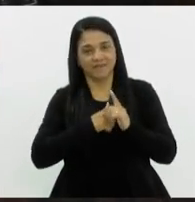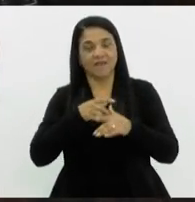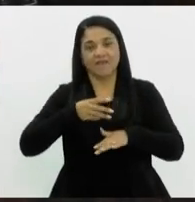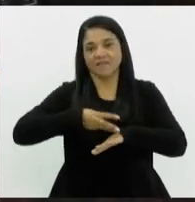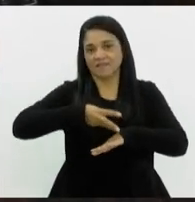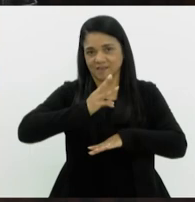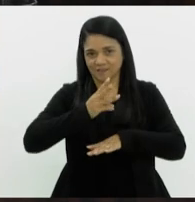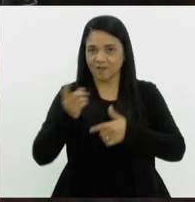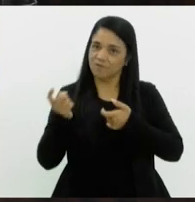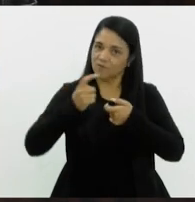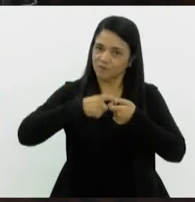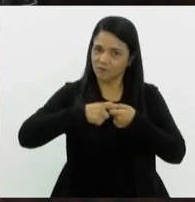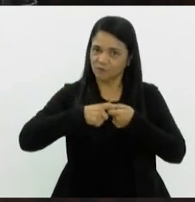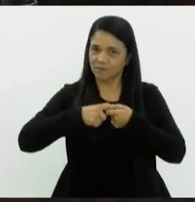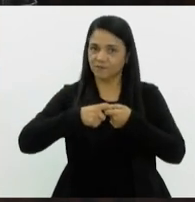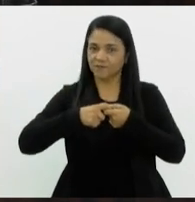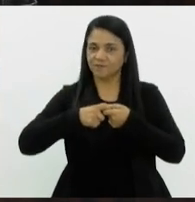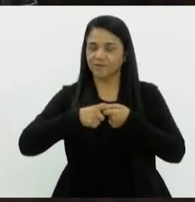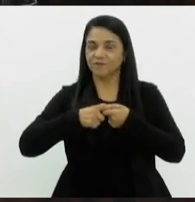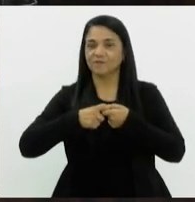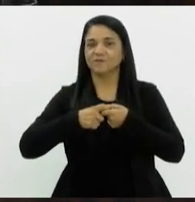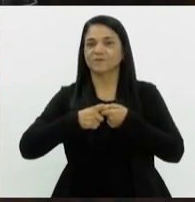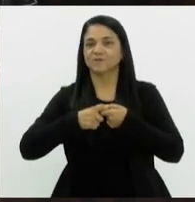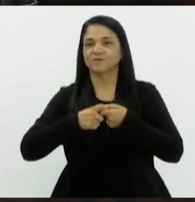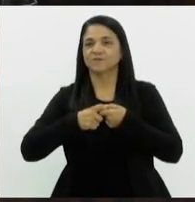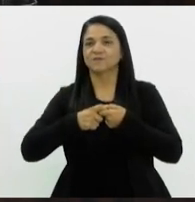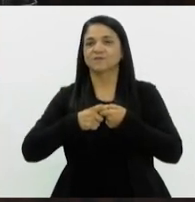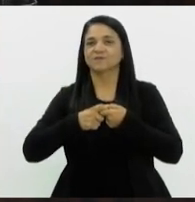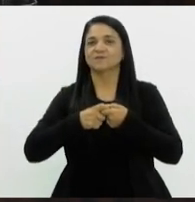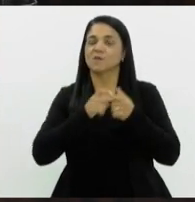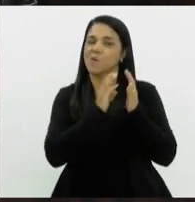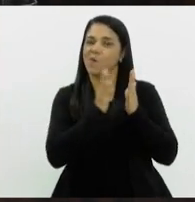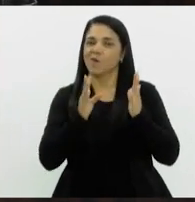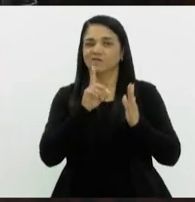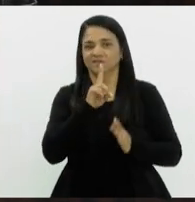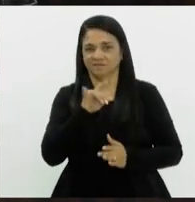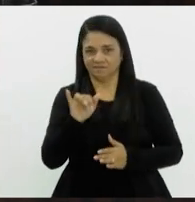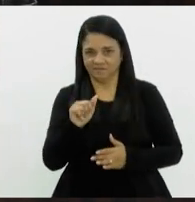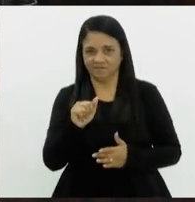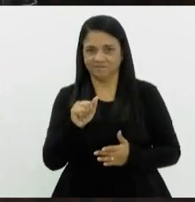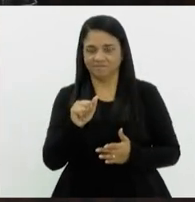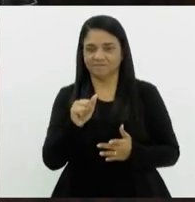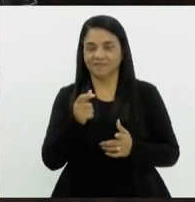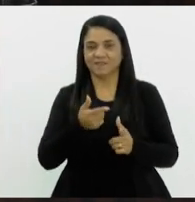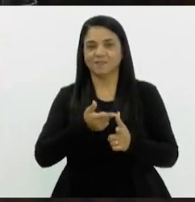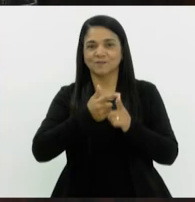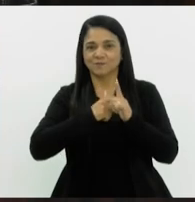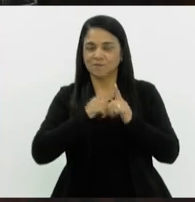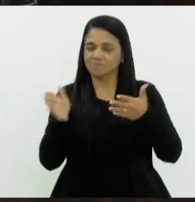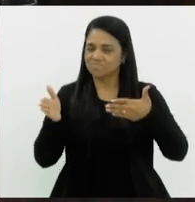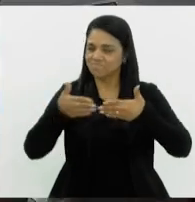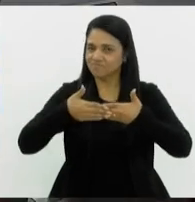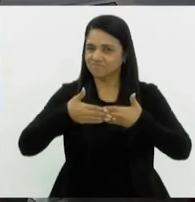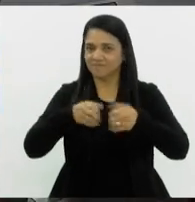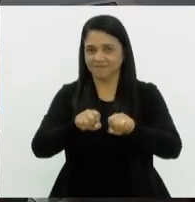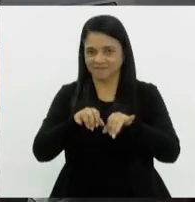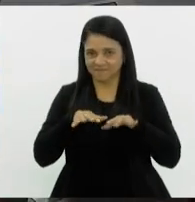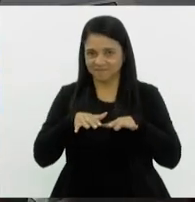15 horas, quando retornaremos com a ordem do dia. Está suspensa a sessão.